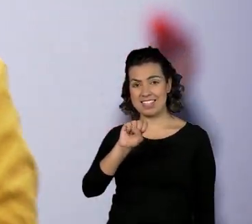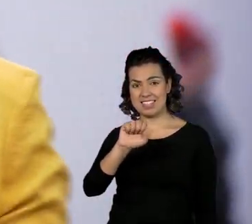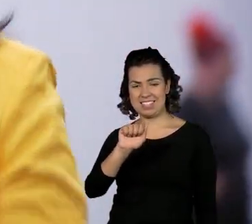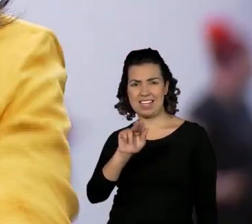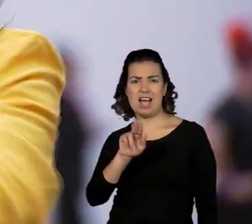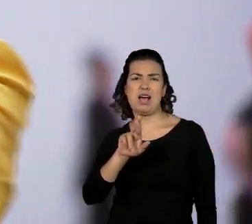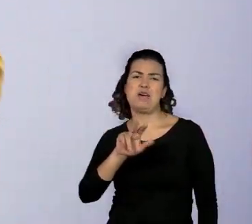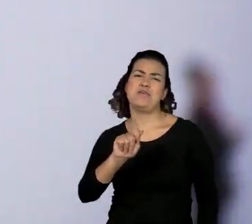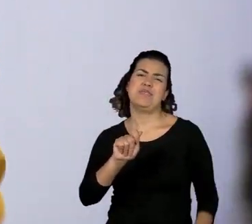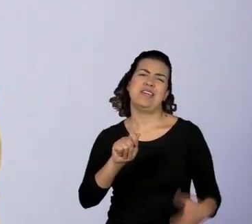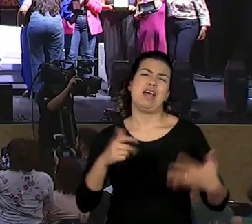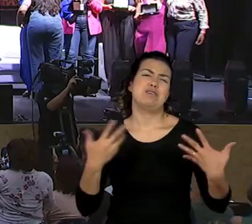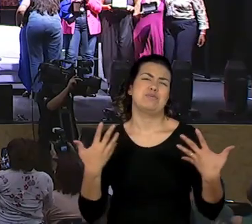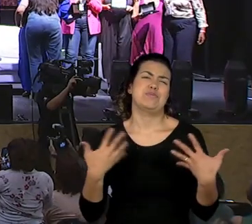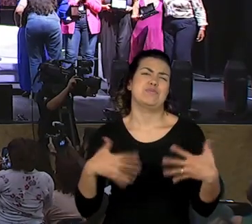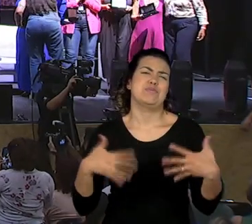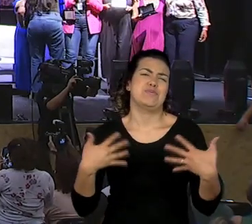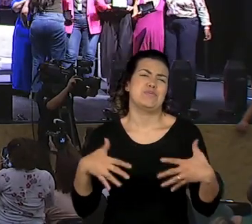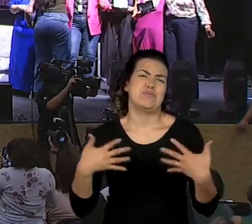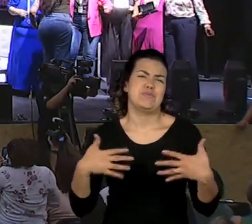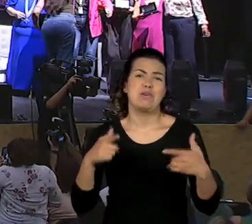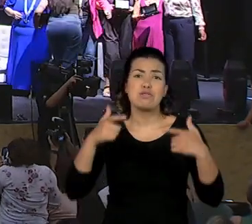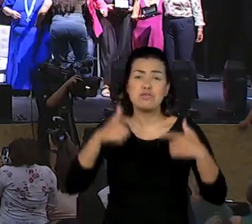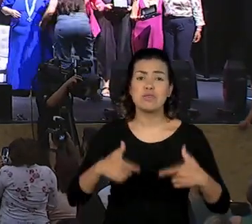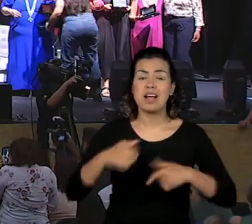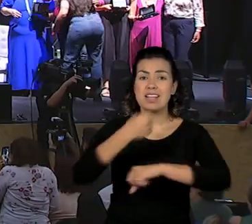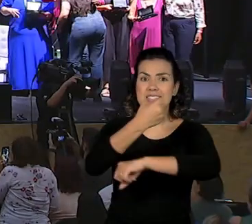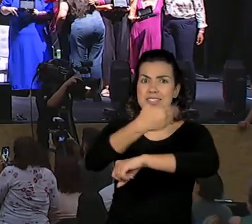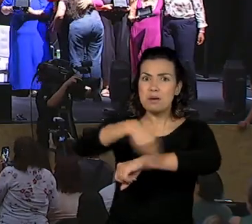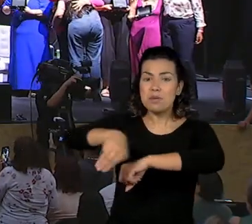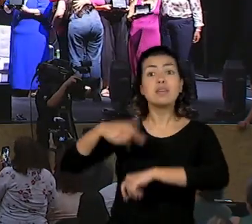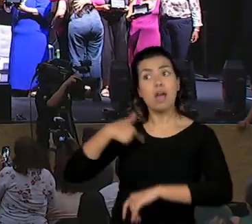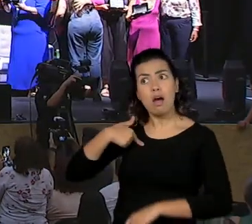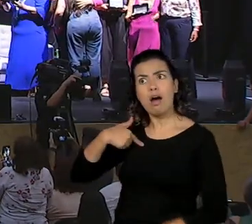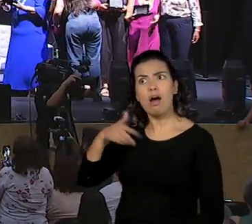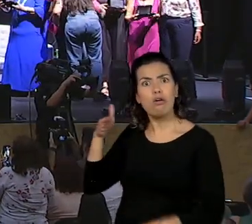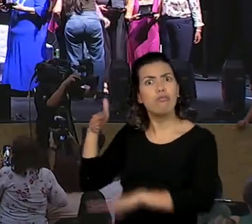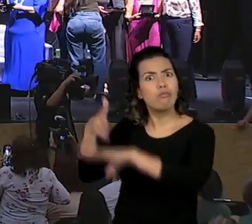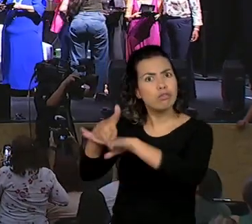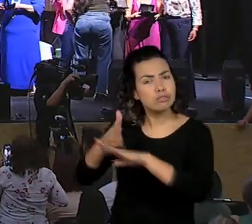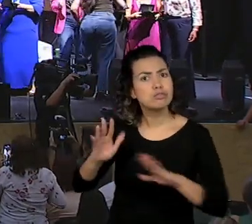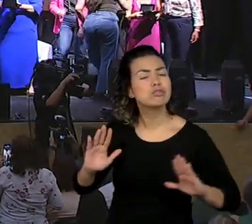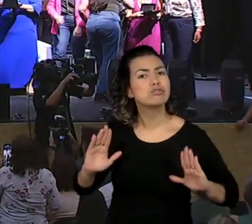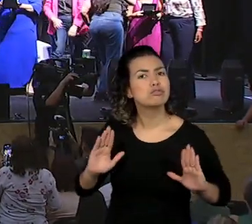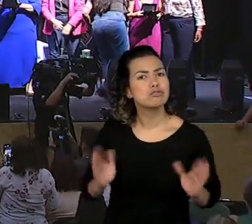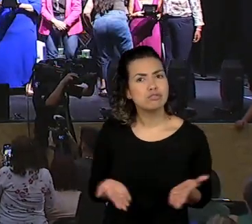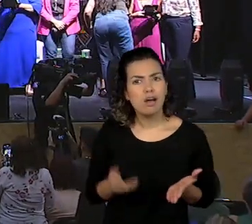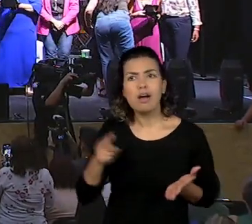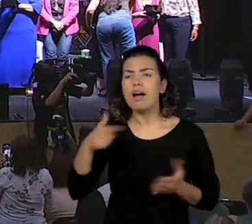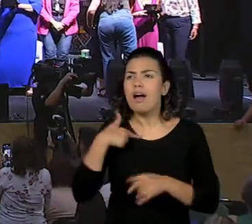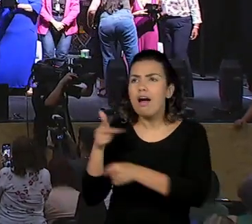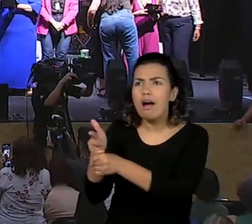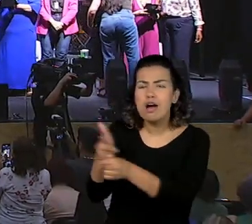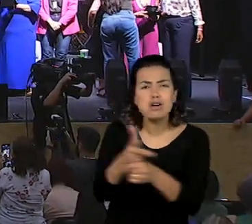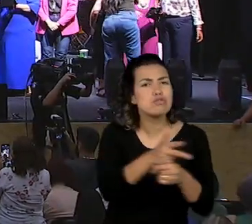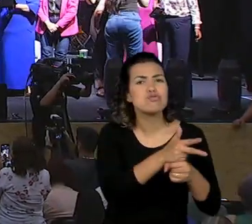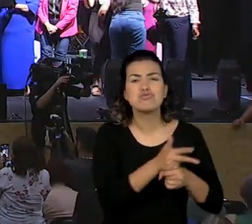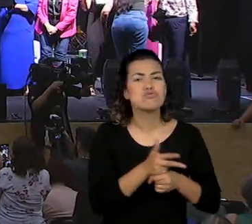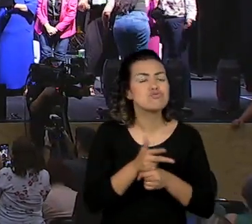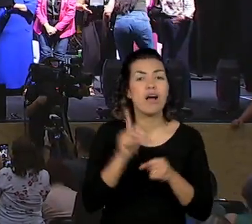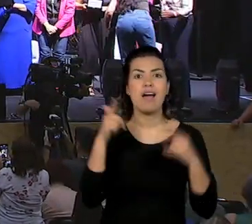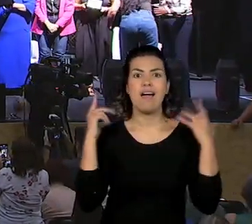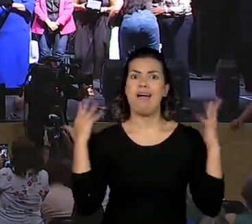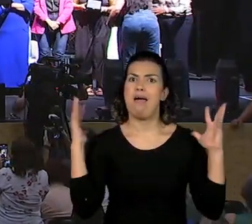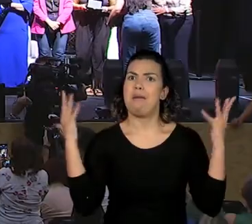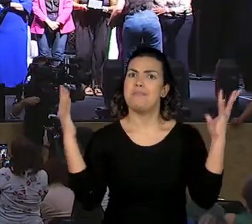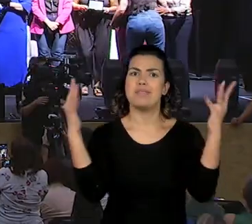Cantinho da Tia Isaura, viu, Débora? Que eu fui lá gravar uma matéria de consciência ambiental com as crianças, que